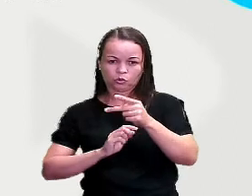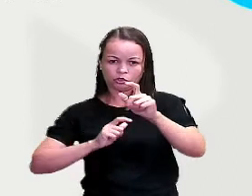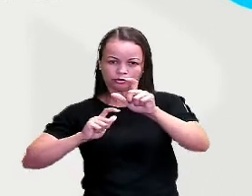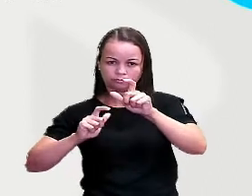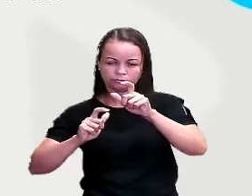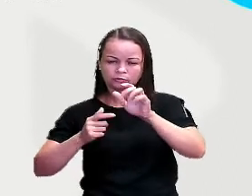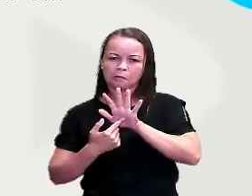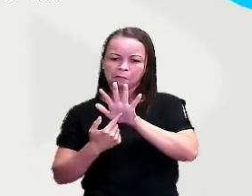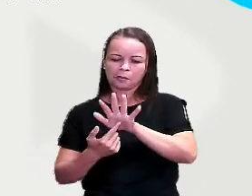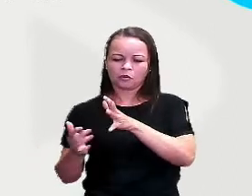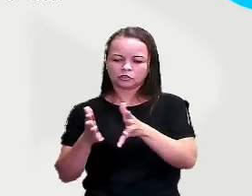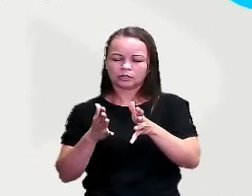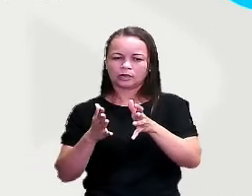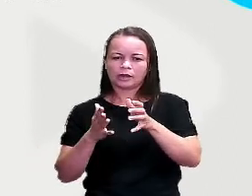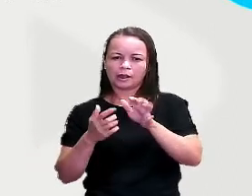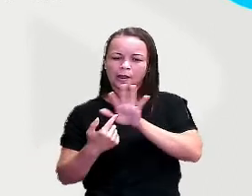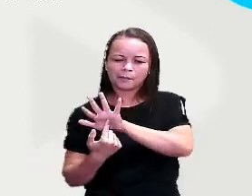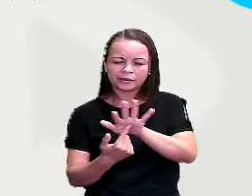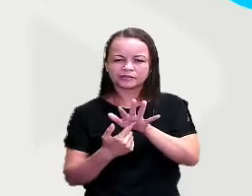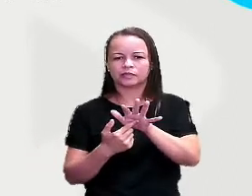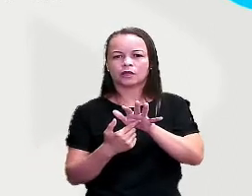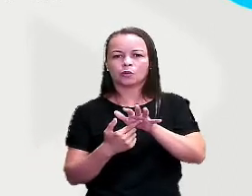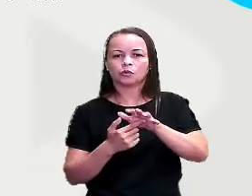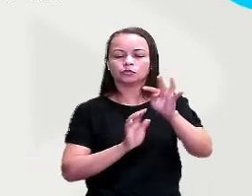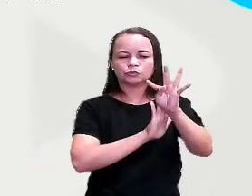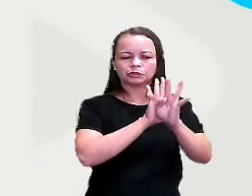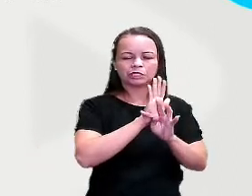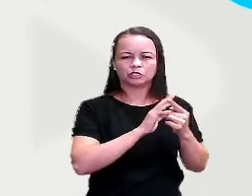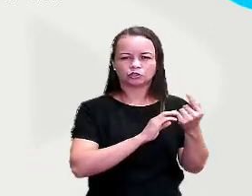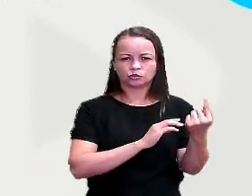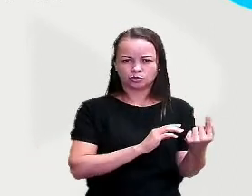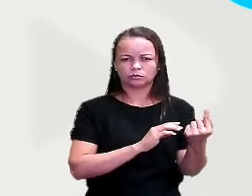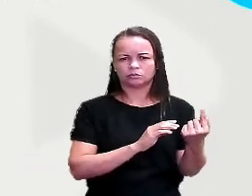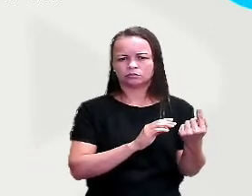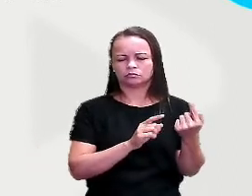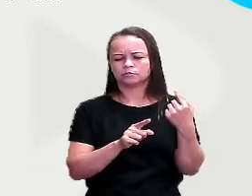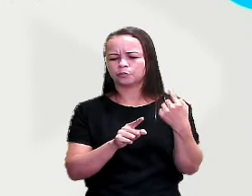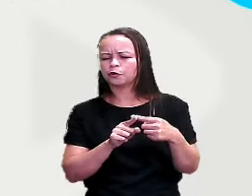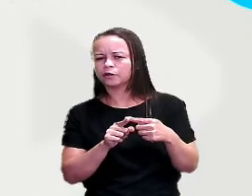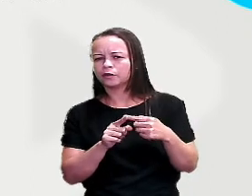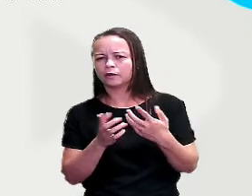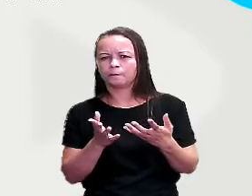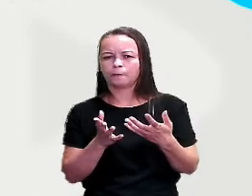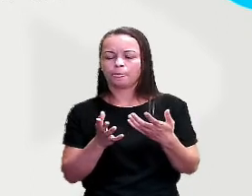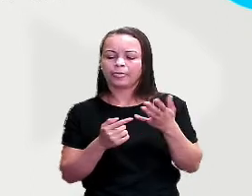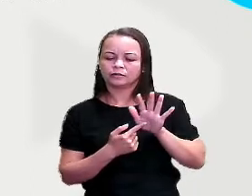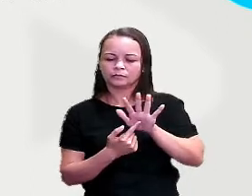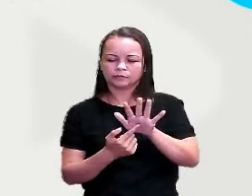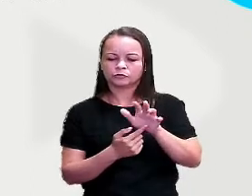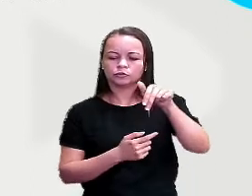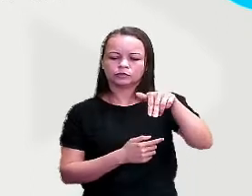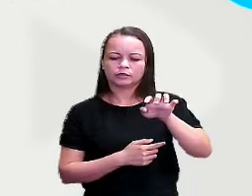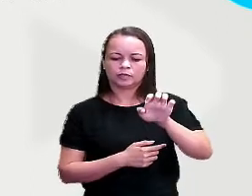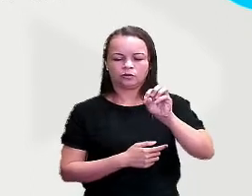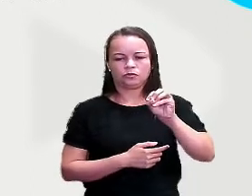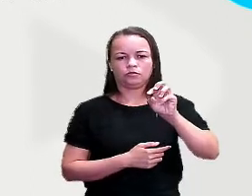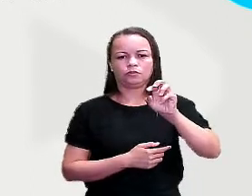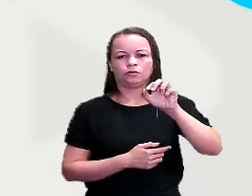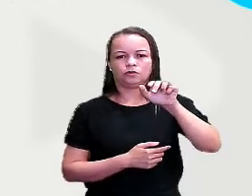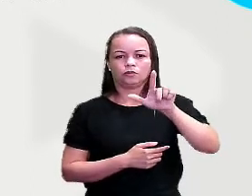aspectos apresentados no texto 1, por quê? Ele esclarece o significado do neologismo maratonar como